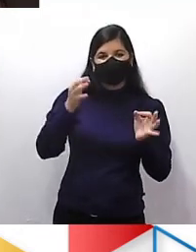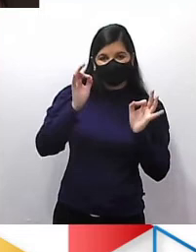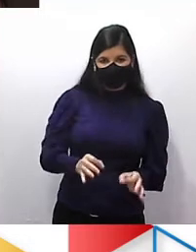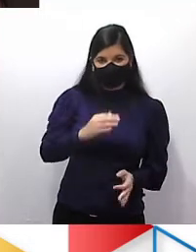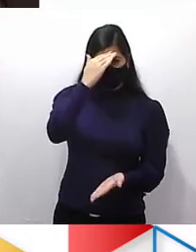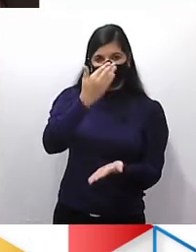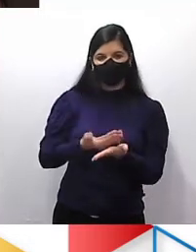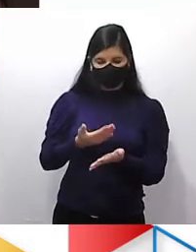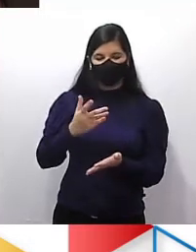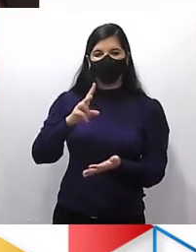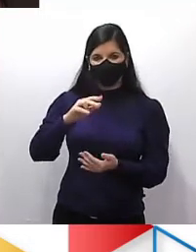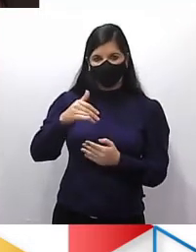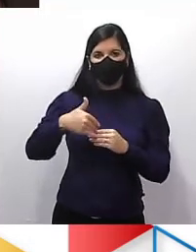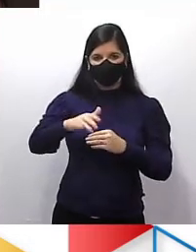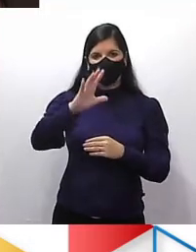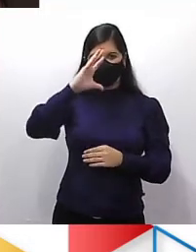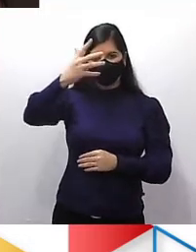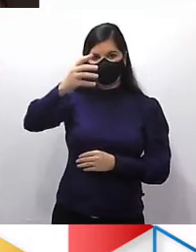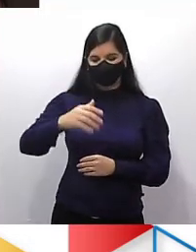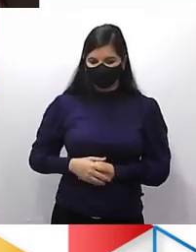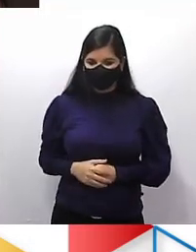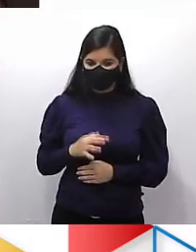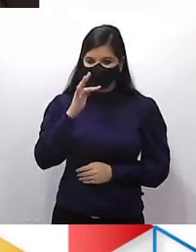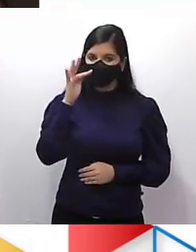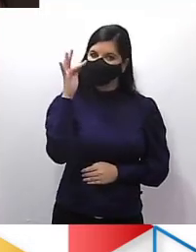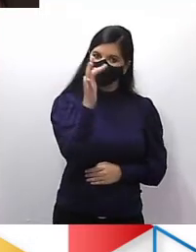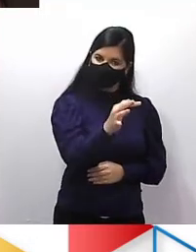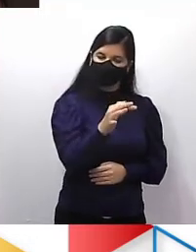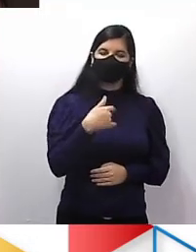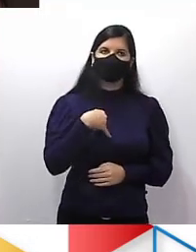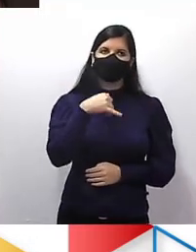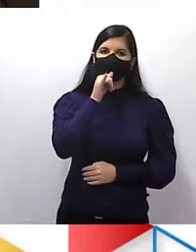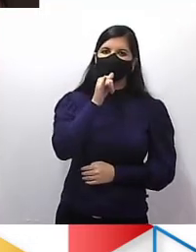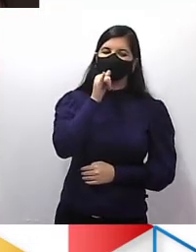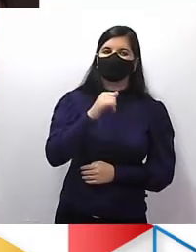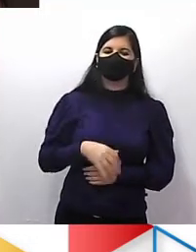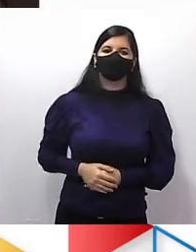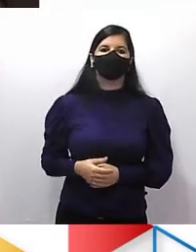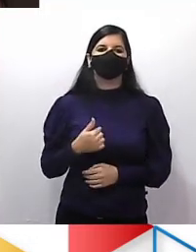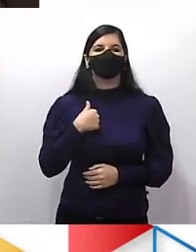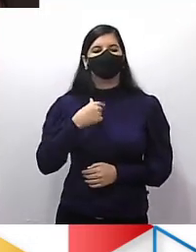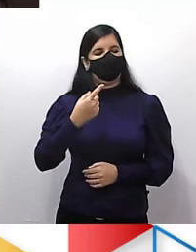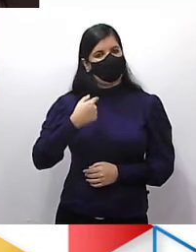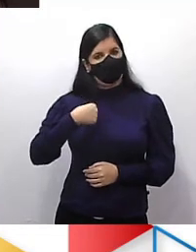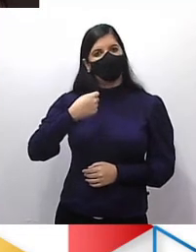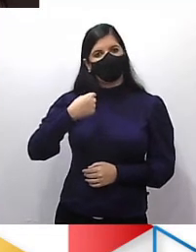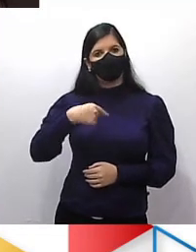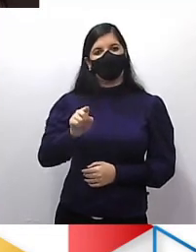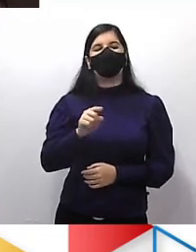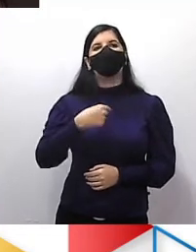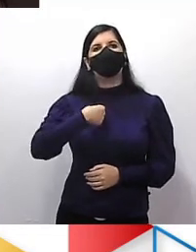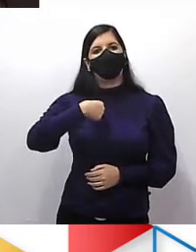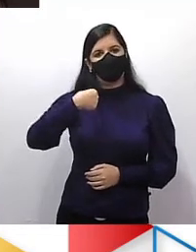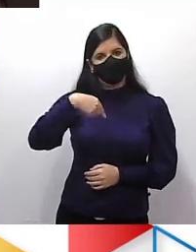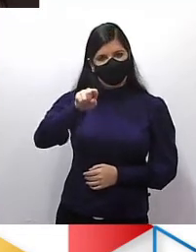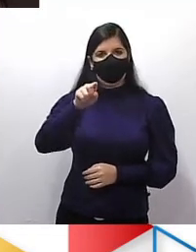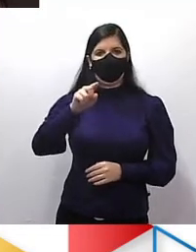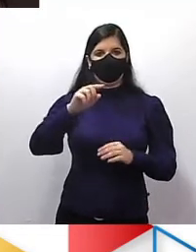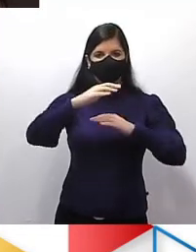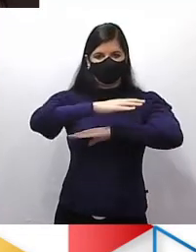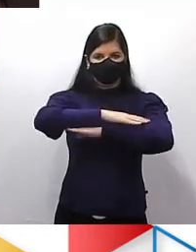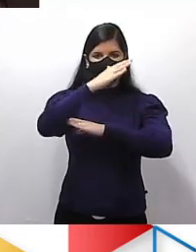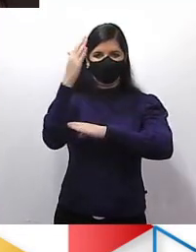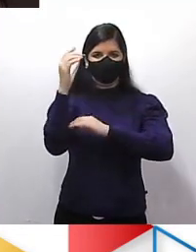que algo vai acontecer no futuro. Se eu disser, por exemplo, it's going to rain, eu vou para minha